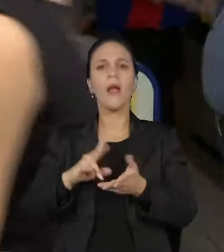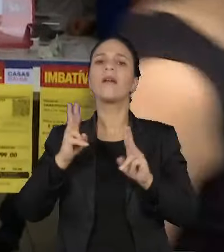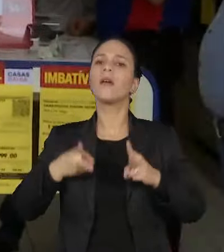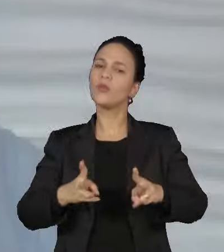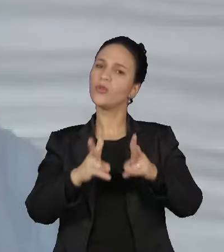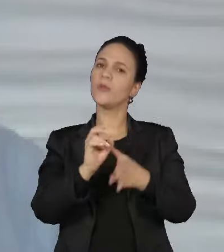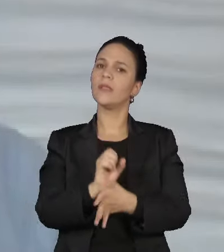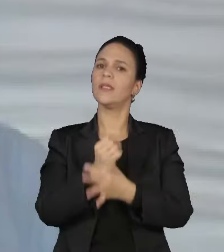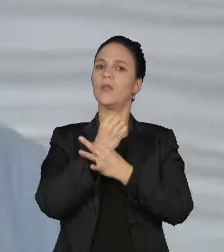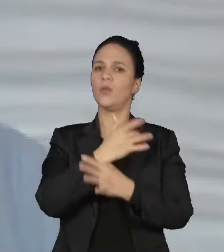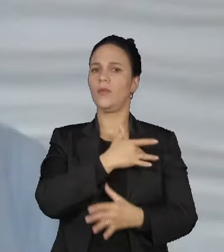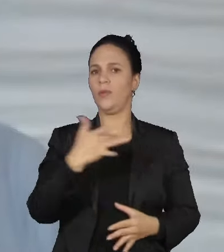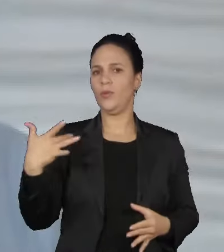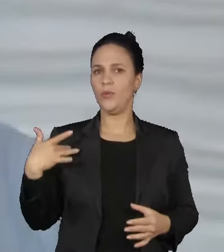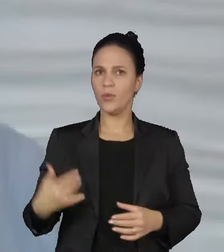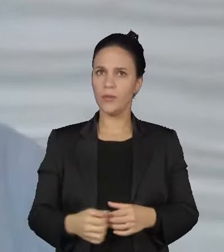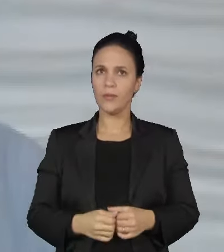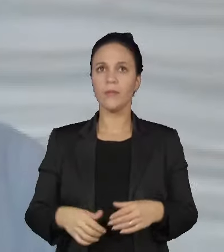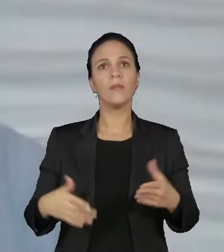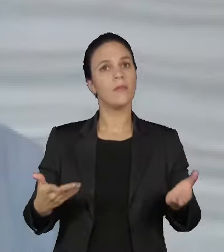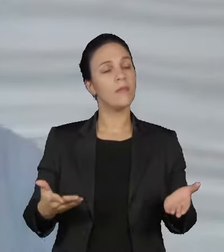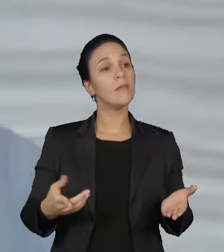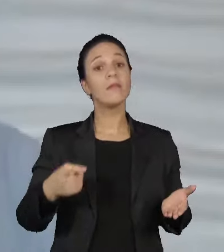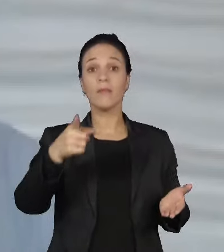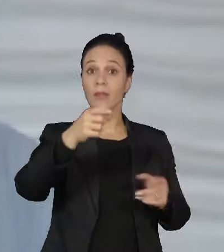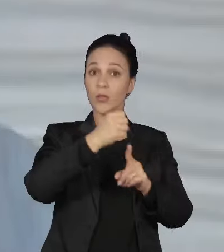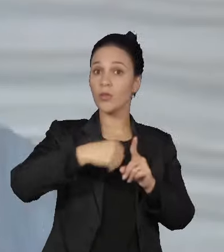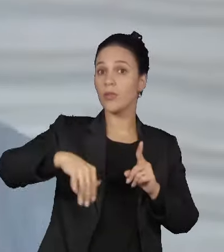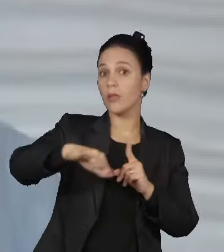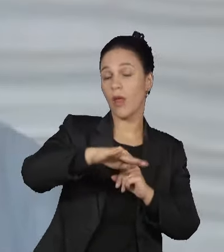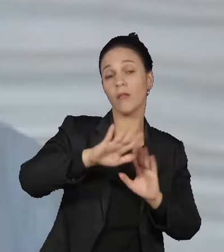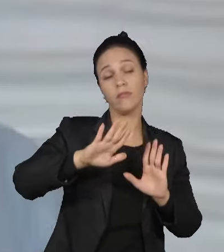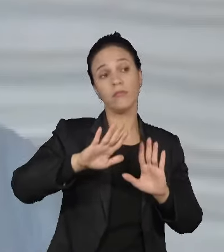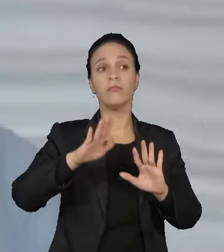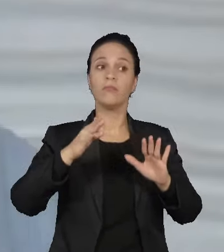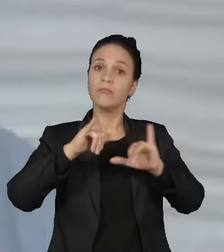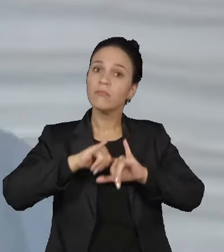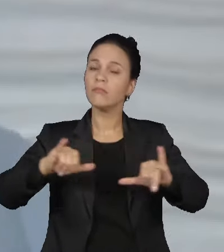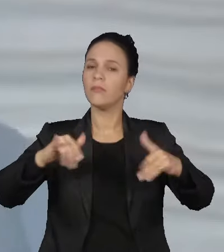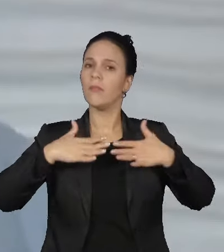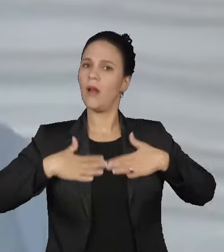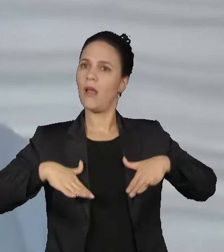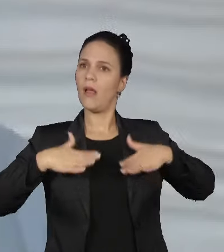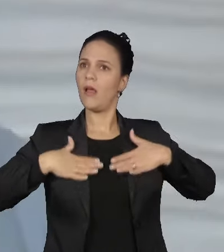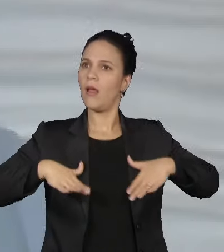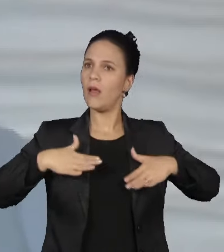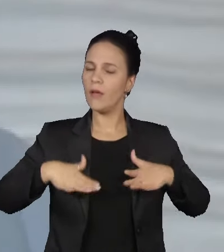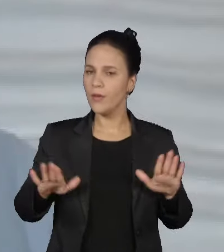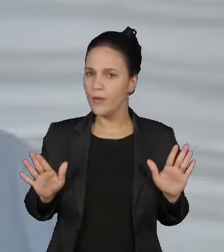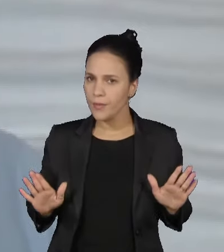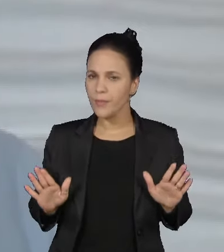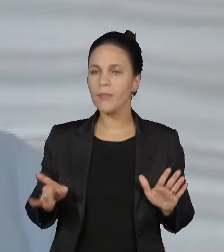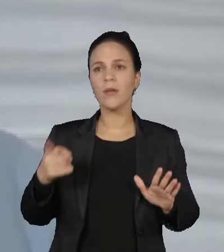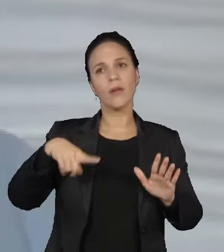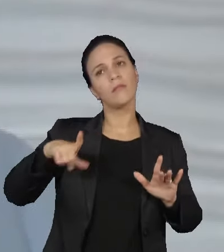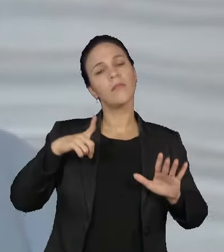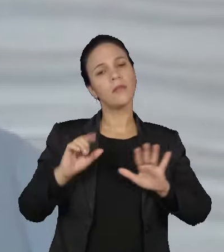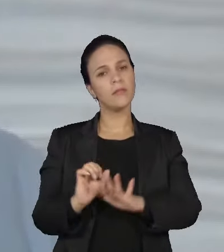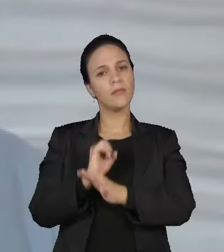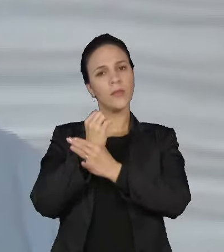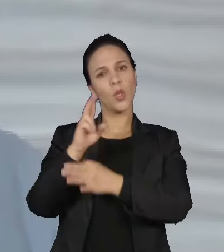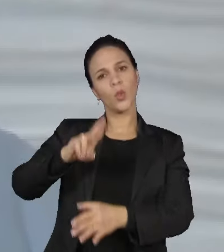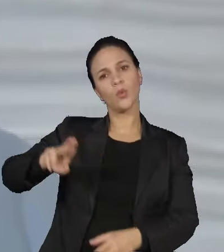à saúde. E acalma, né? A sociedade traz uma resposta que acalenta aí e faz com que a gente tenha segurança para